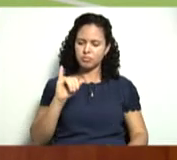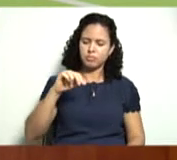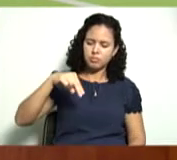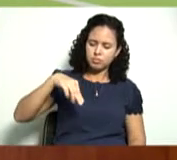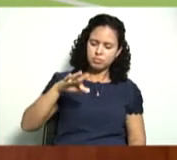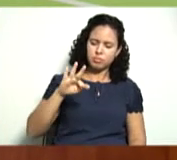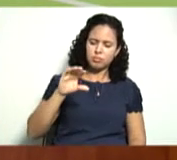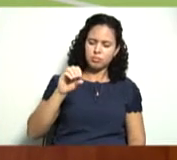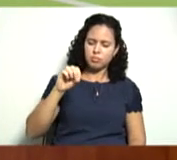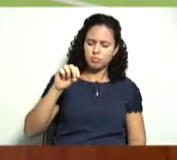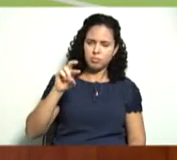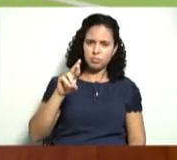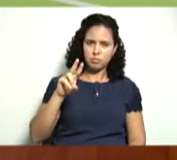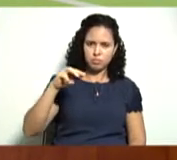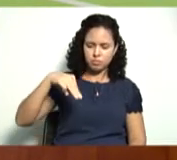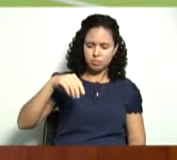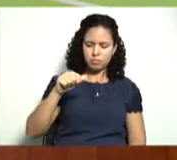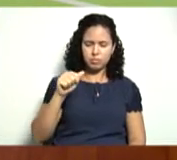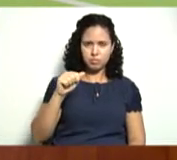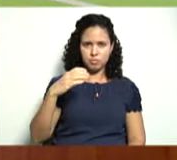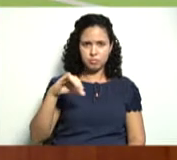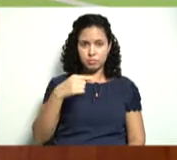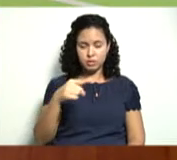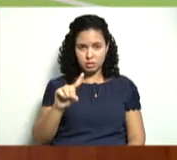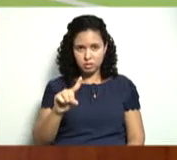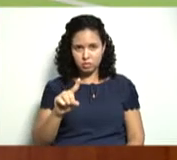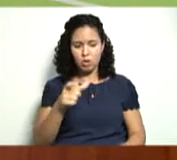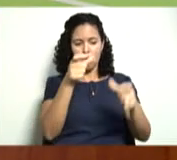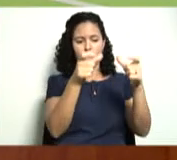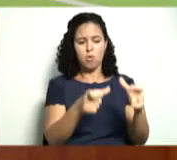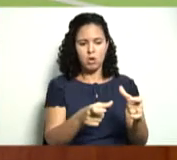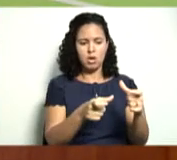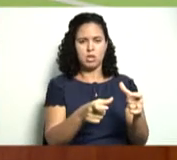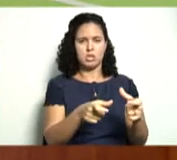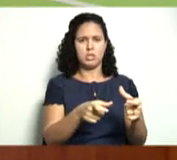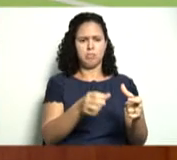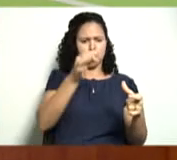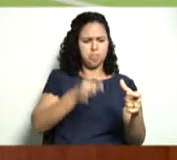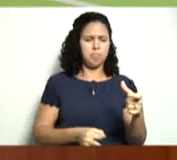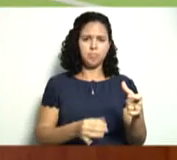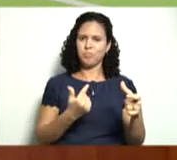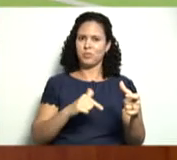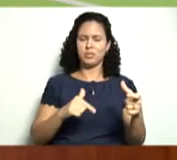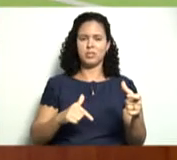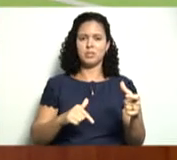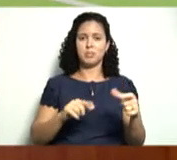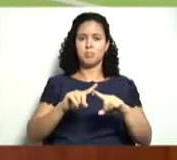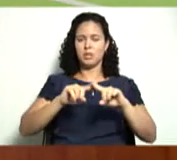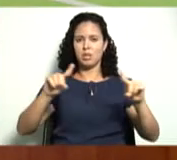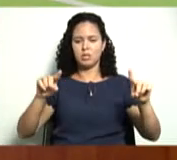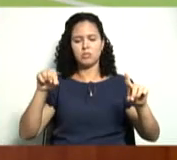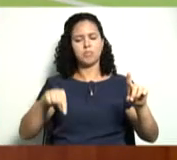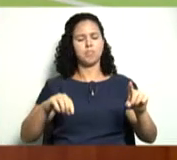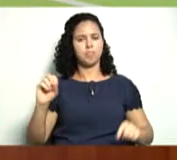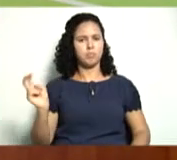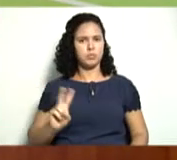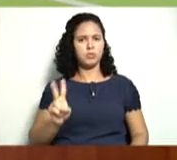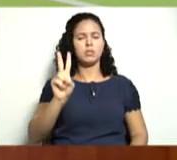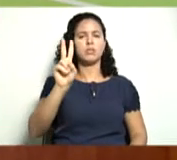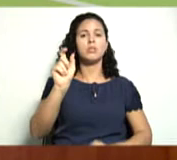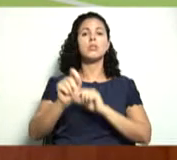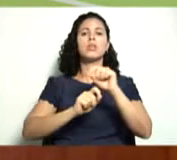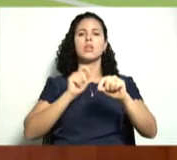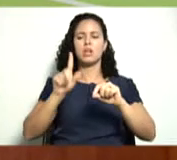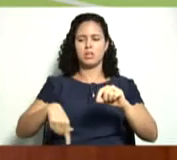tem sequer uma sede fixa não tem muito valor em relação a bens o seu maior valor seu maior ativo é